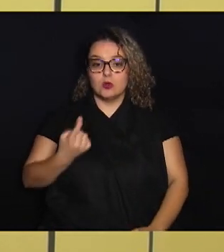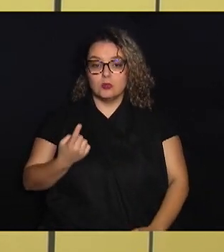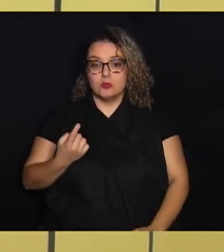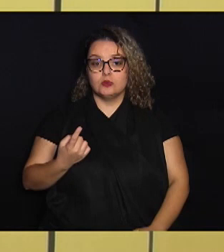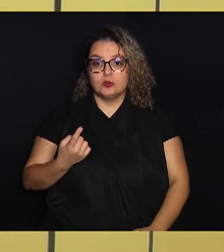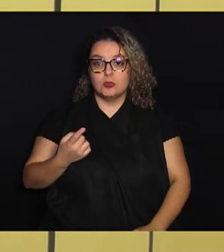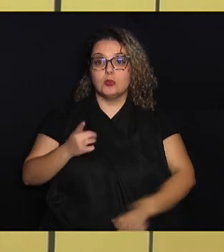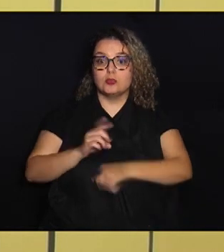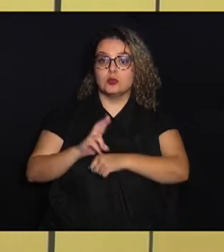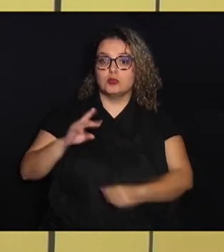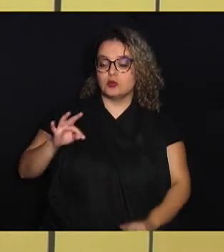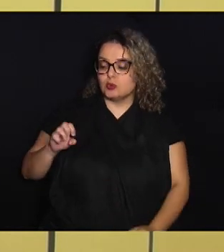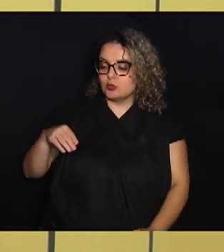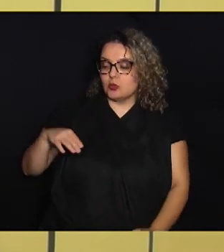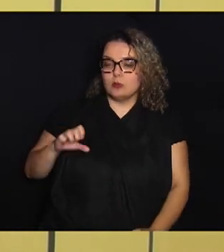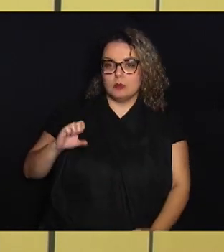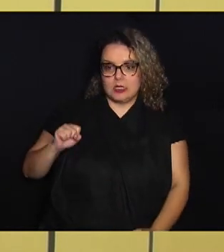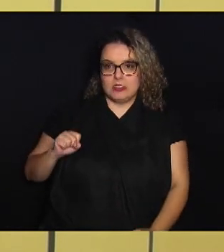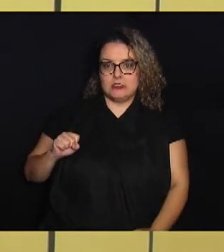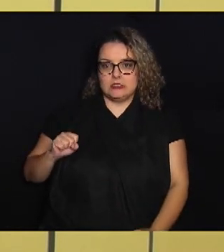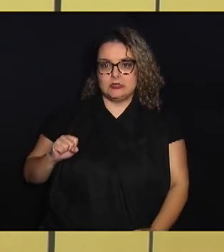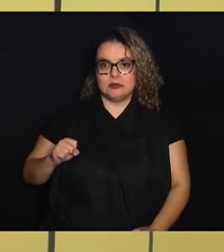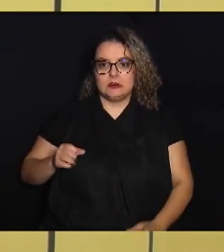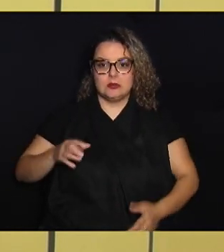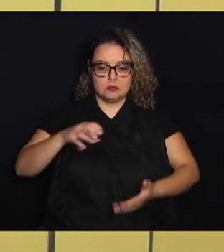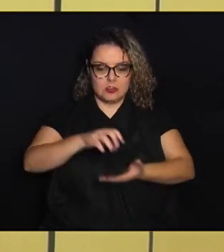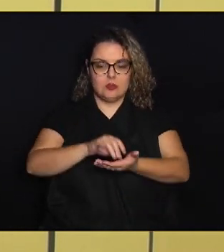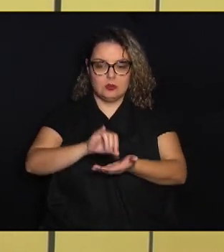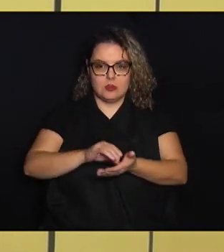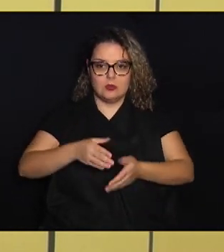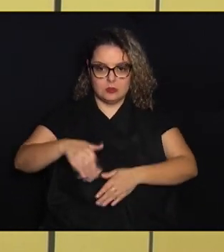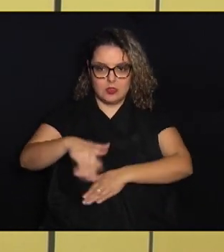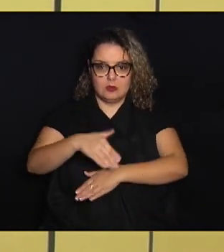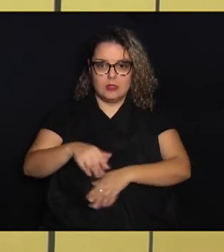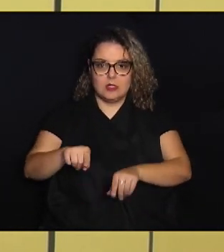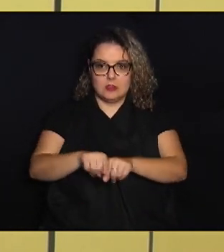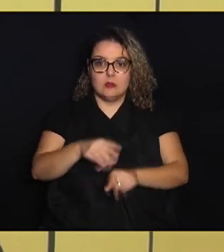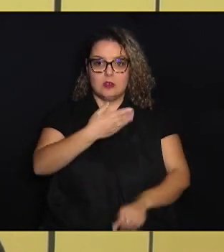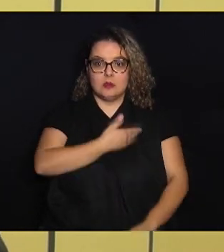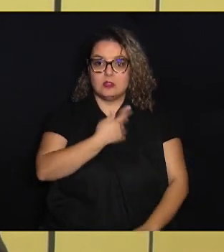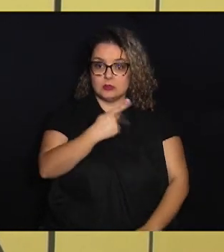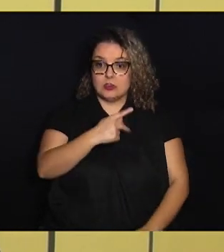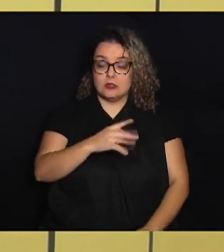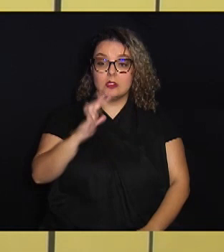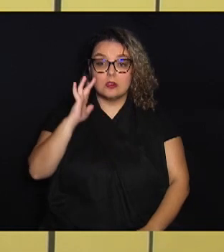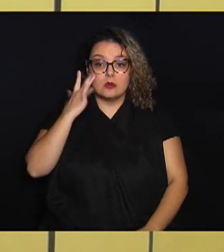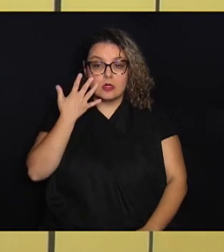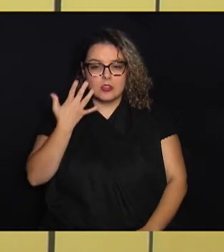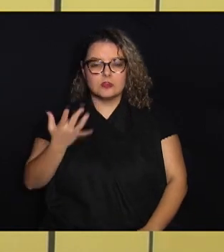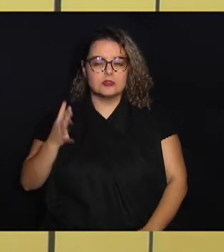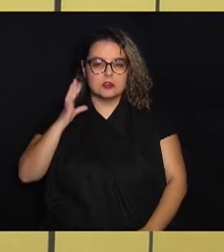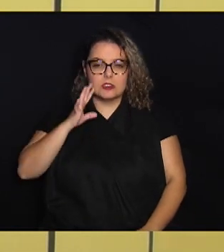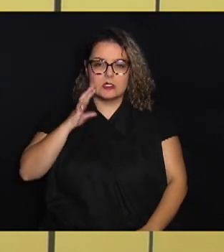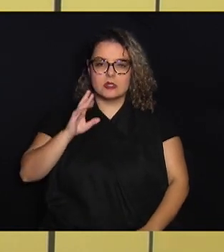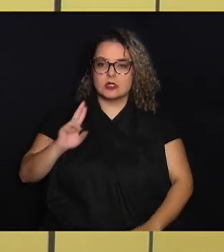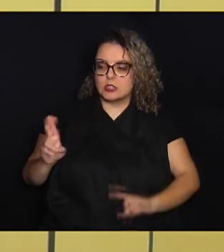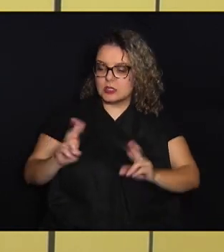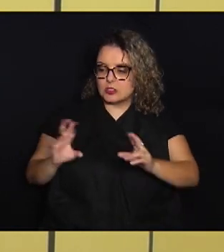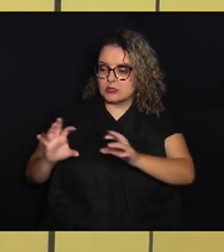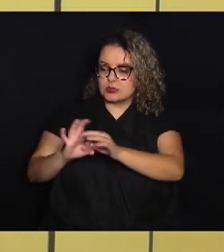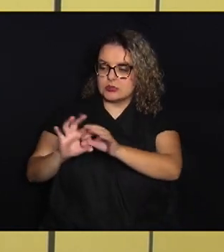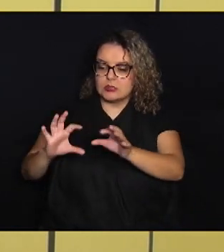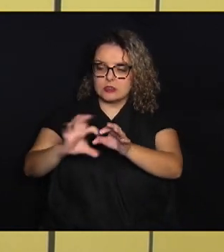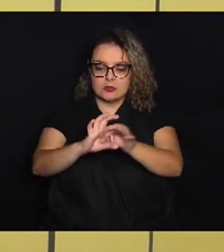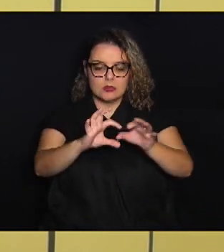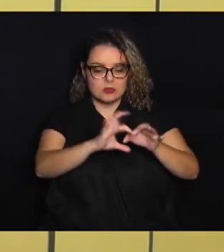Dr. Tomás Alves, que dá nome para a rua no centro de Campinas, também foi amigo dele. Acho interessante como é que esses nomes vão se conectando,